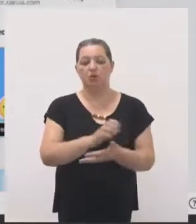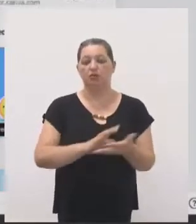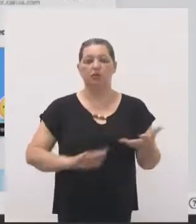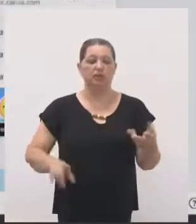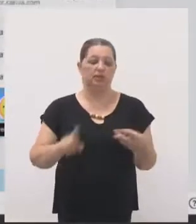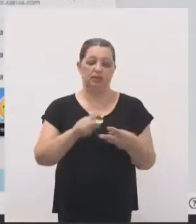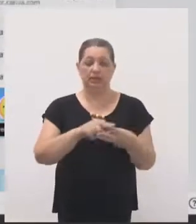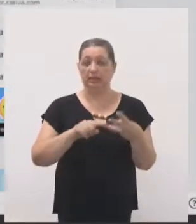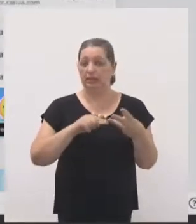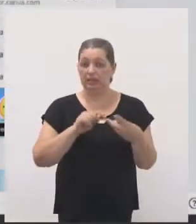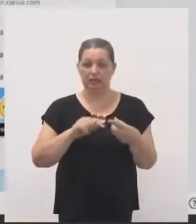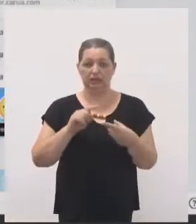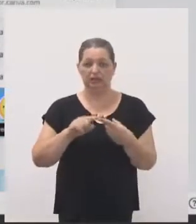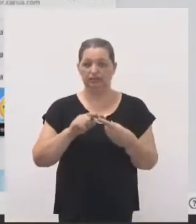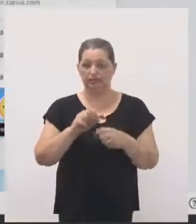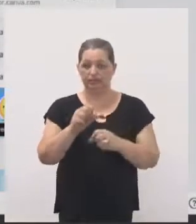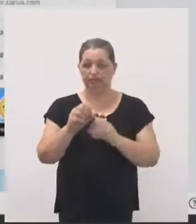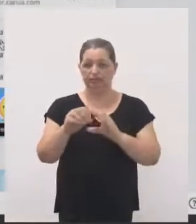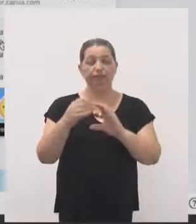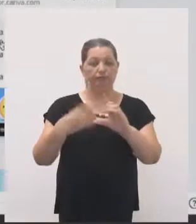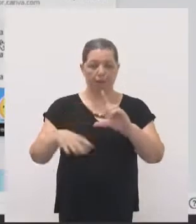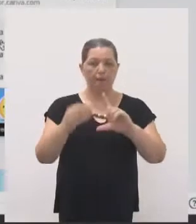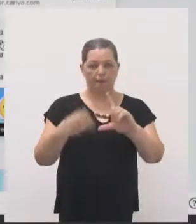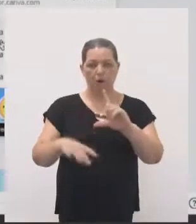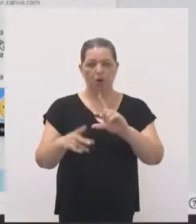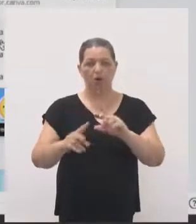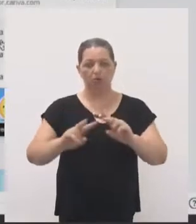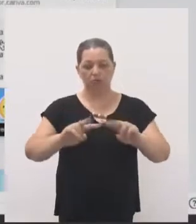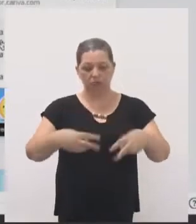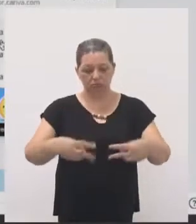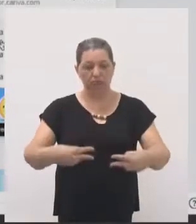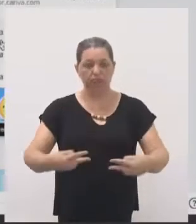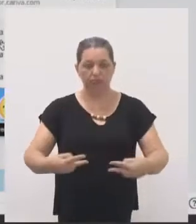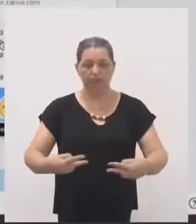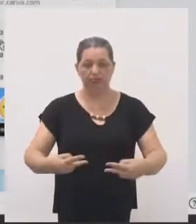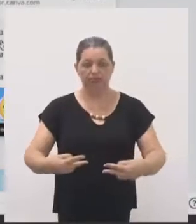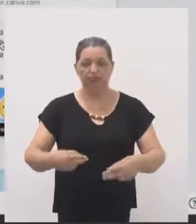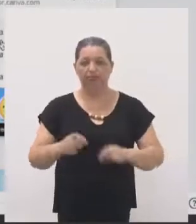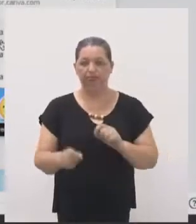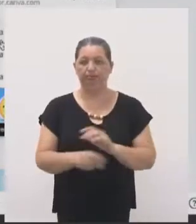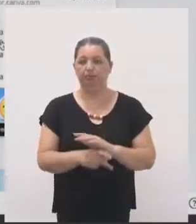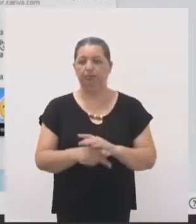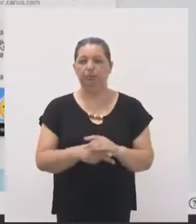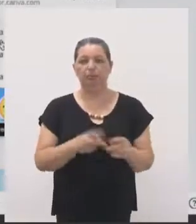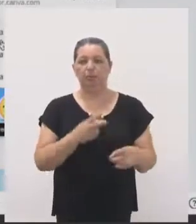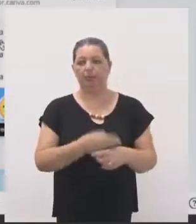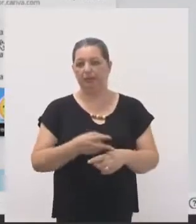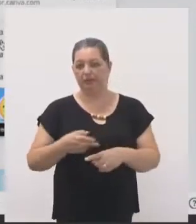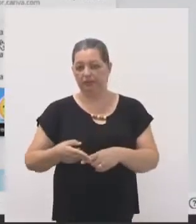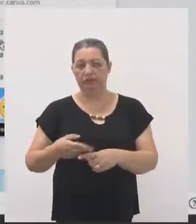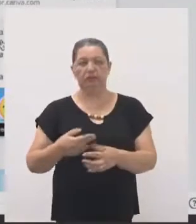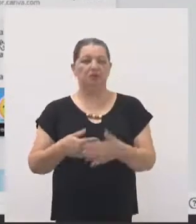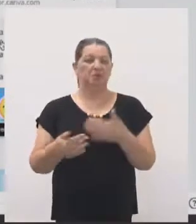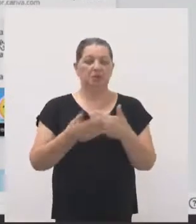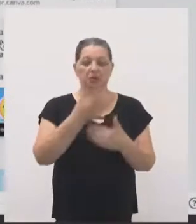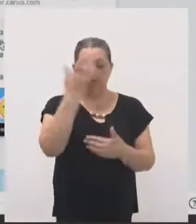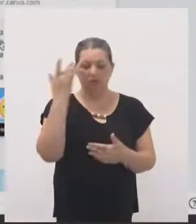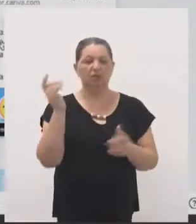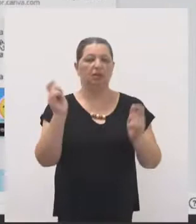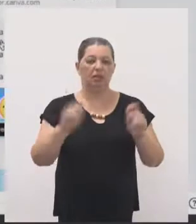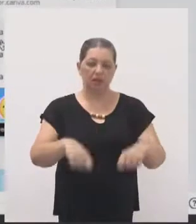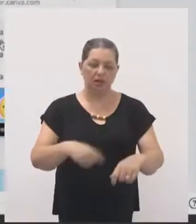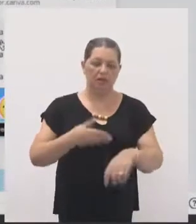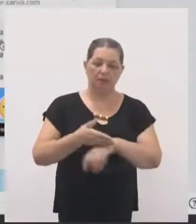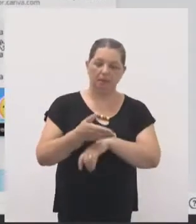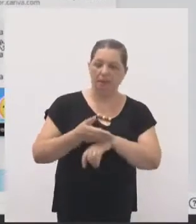aqui em compartilhamento, eu posso compartilhar um link para edição, o que significa que qualquer pessoa pode colaborar, editar meu